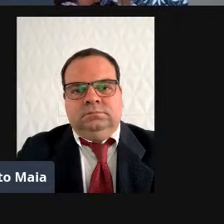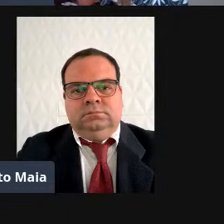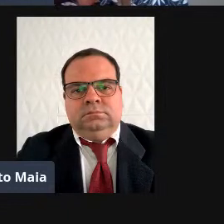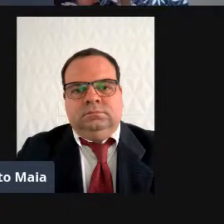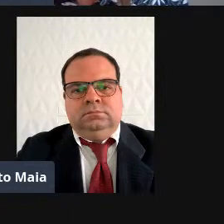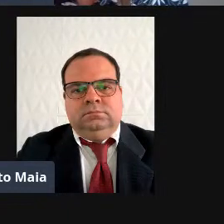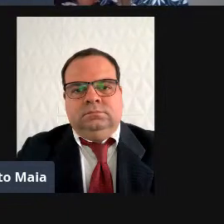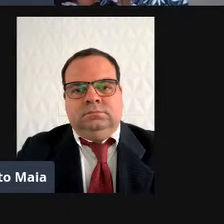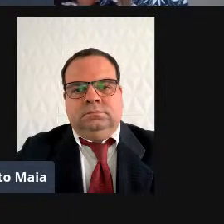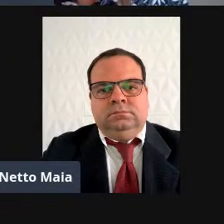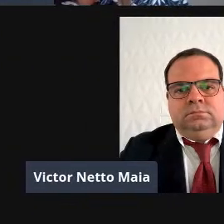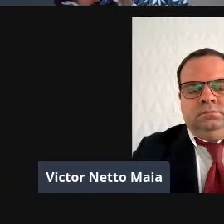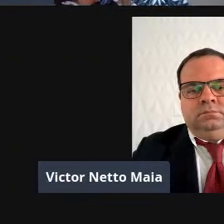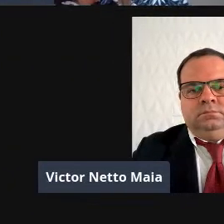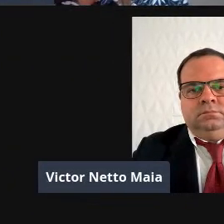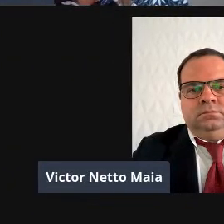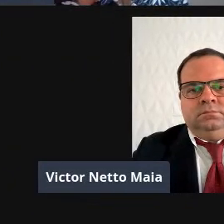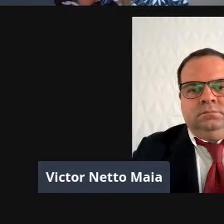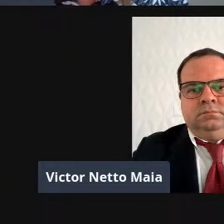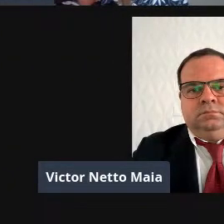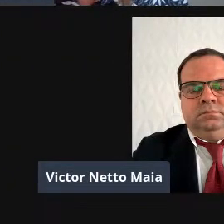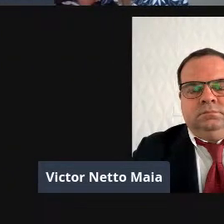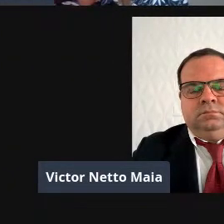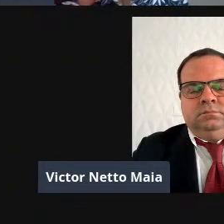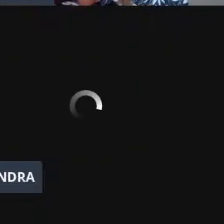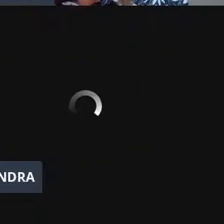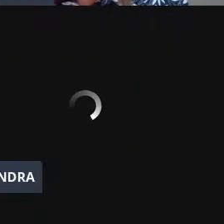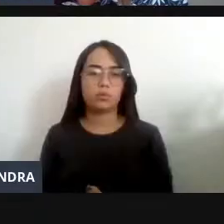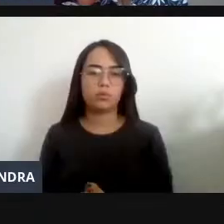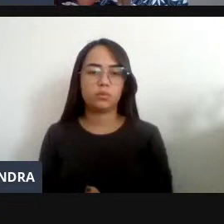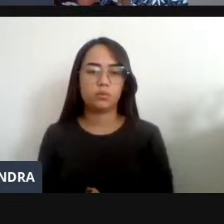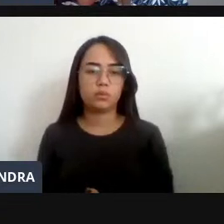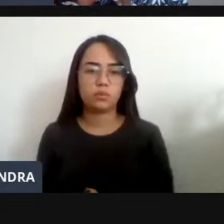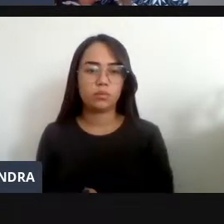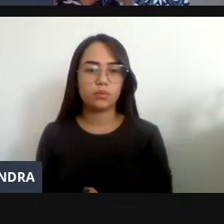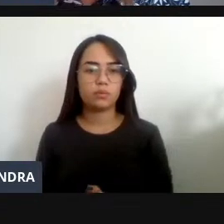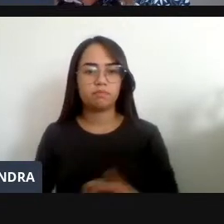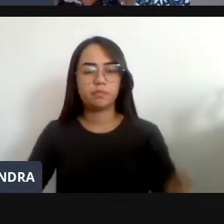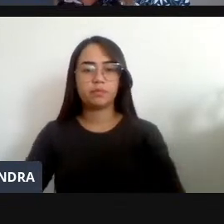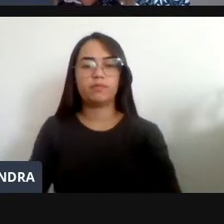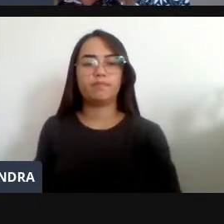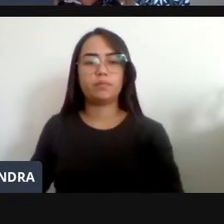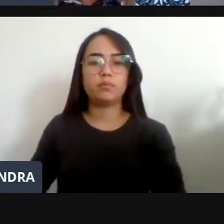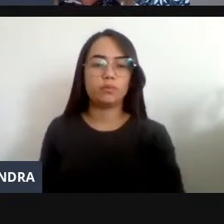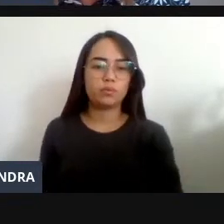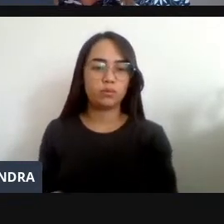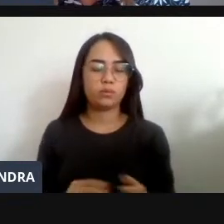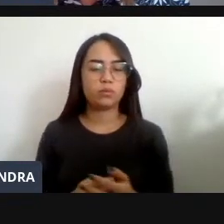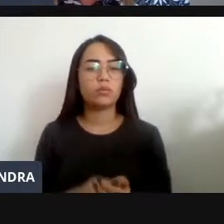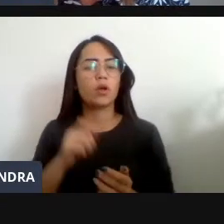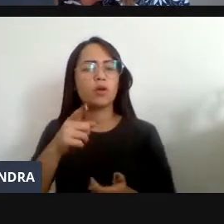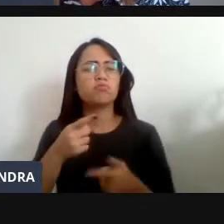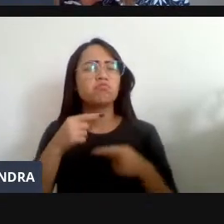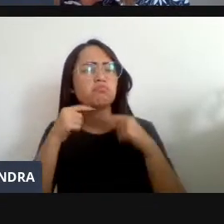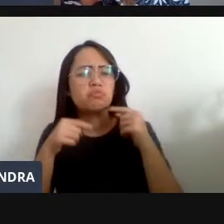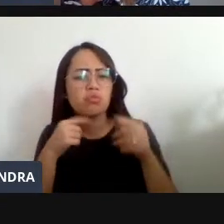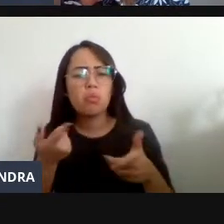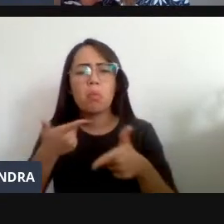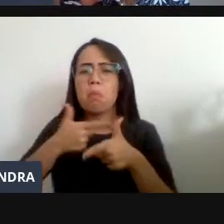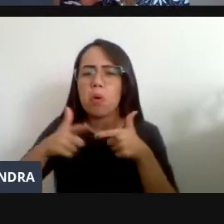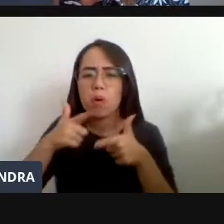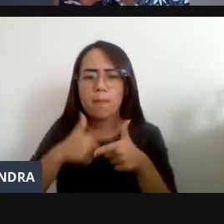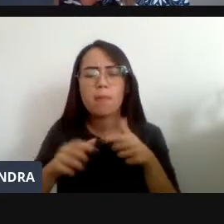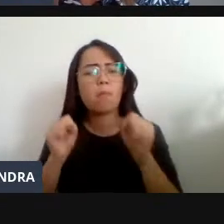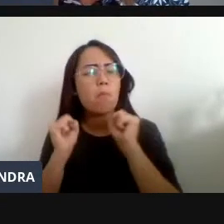Para Vos orientar Qualquer Dúvida Que Vocês Tenham Qualquer Problemas Vocês